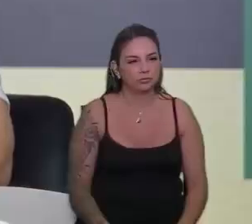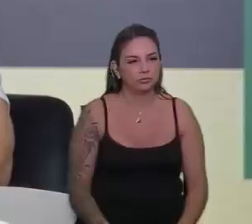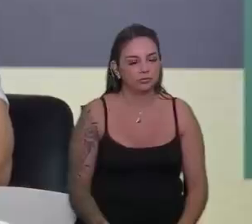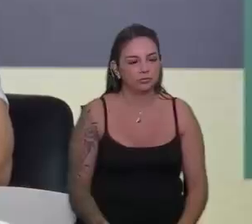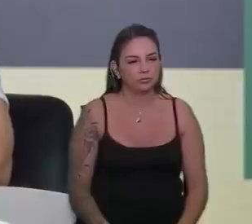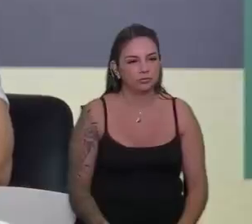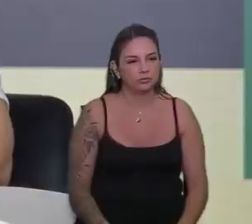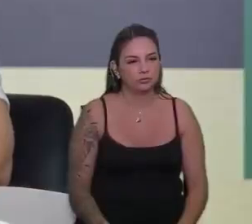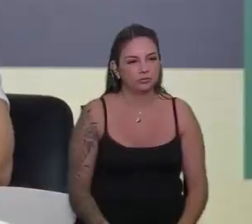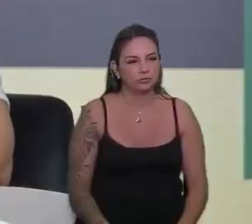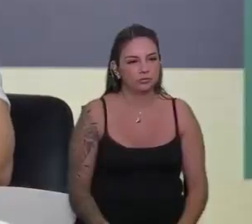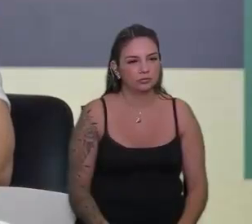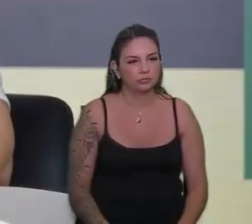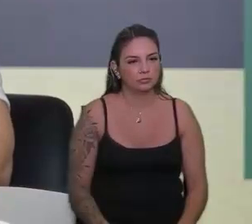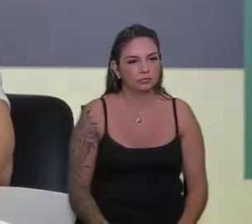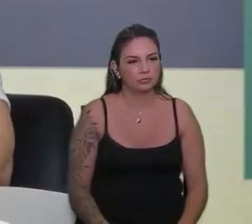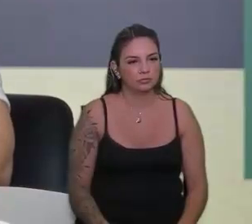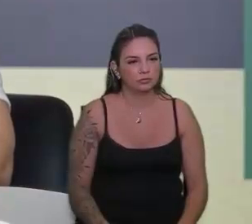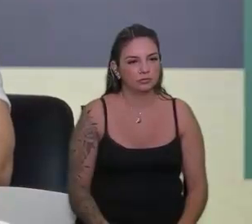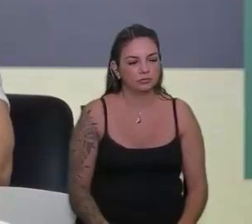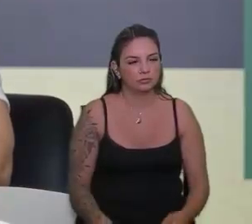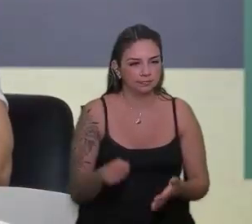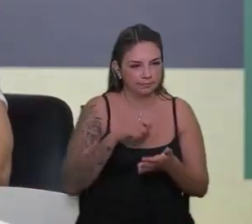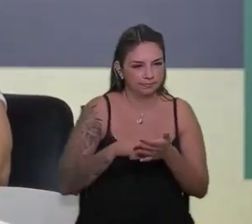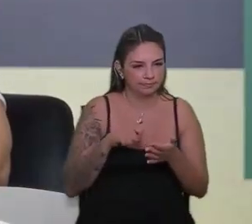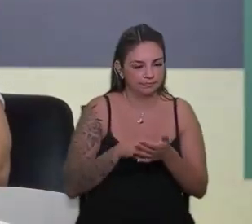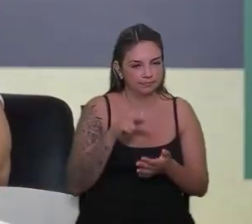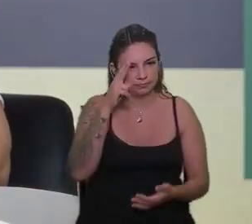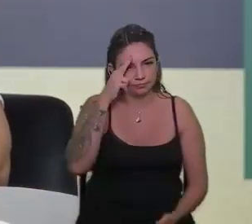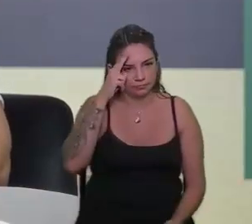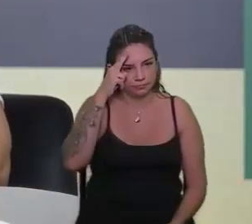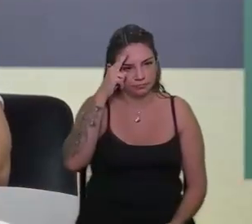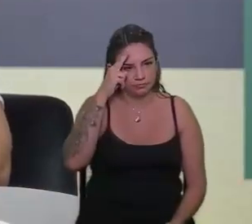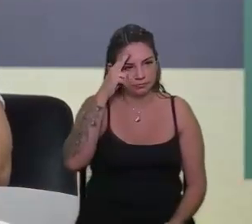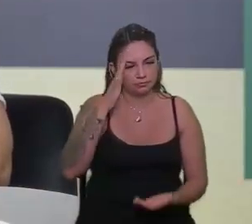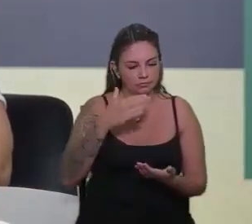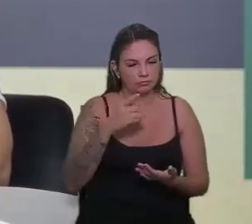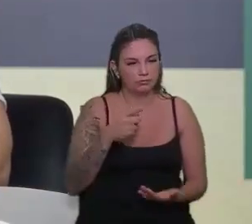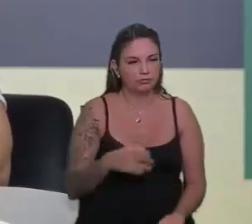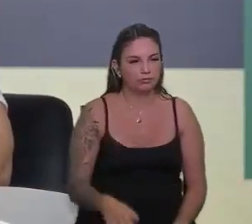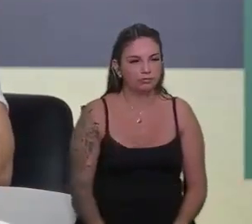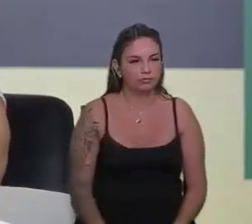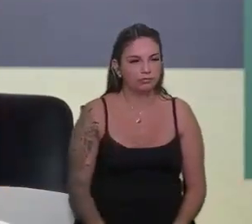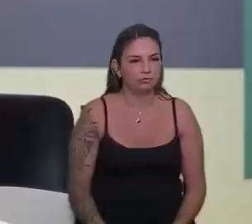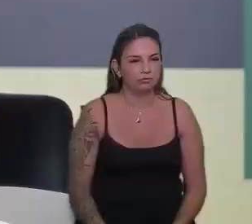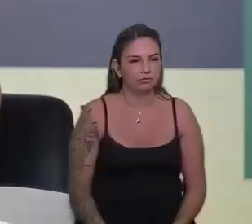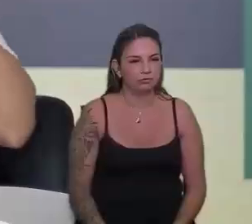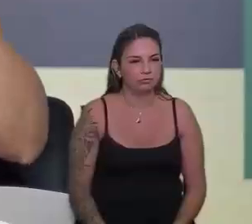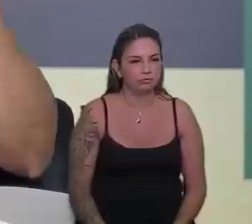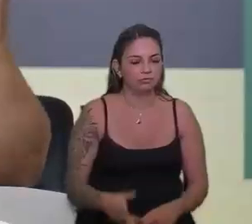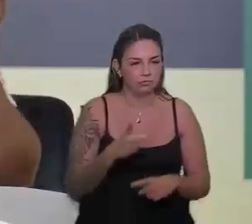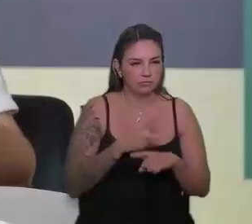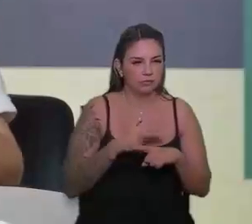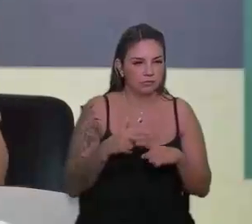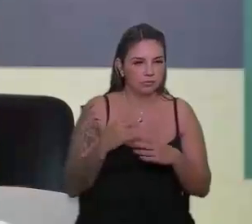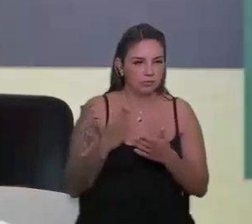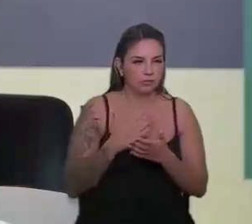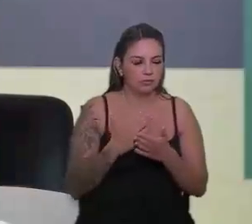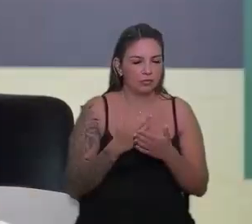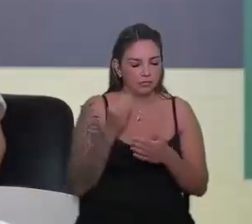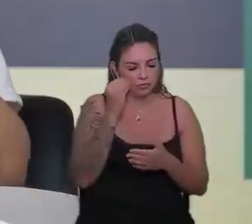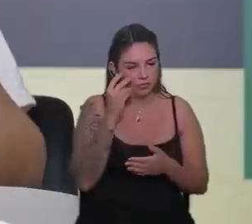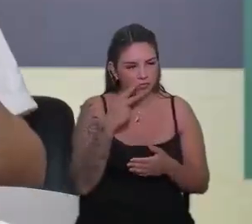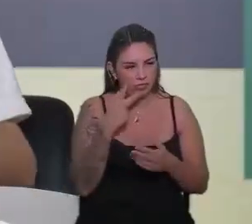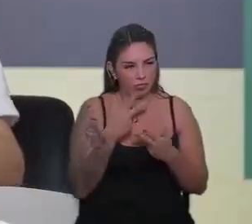solo. Então, a gente escreve essa história, esse livro, que, na verdade, é uma série de livrinhos,